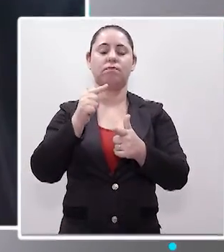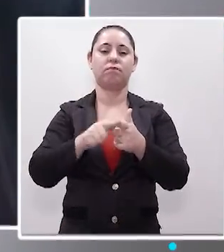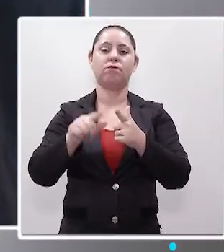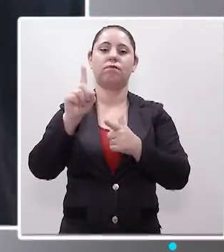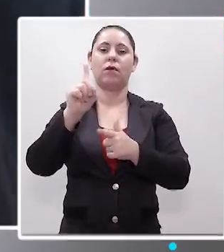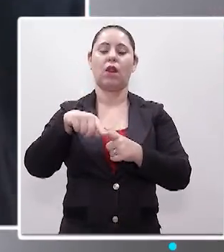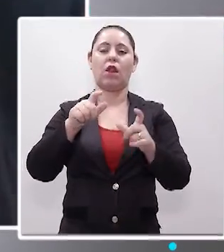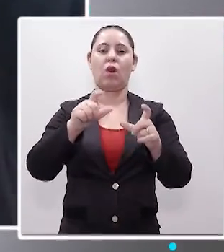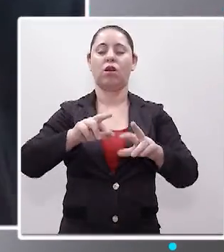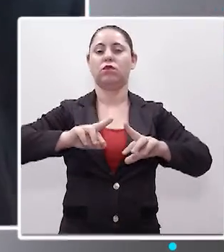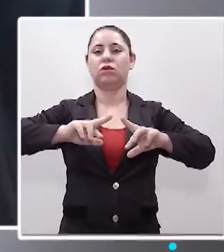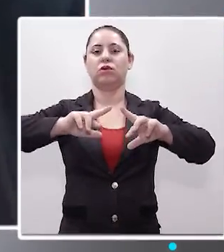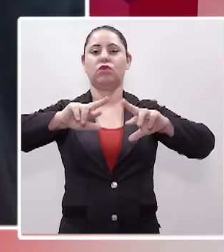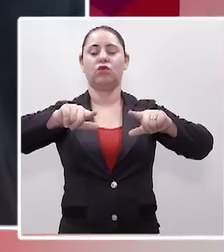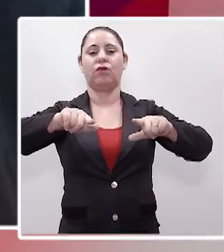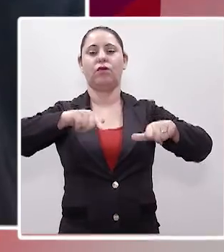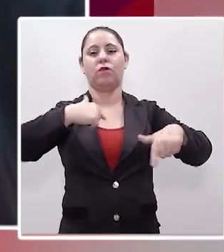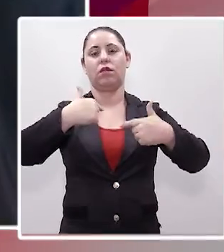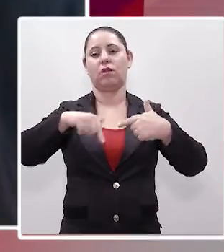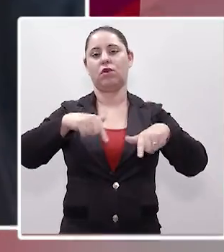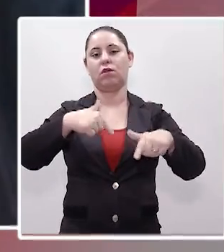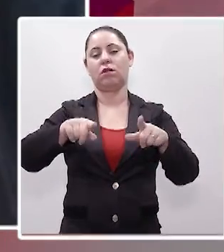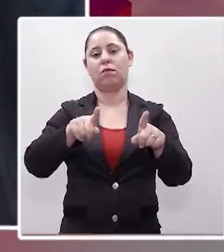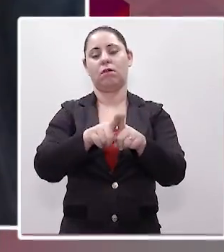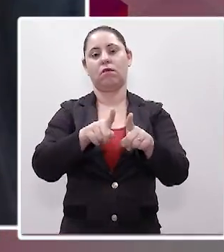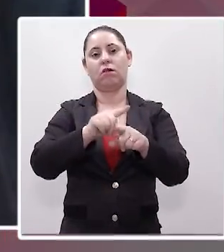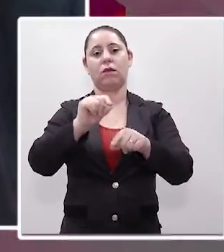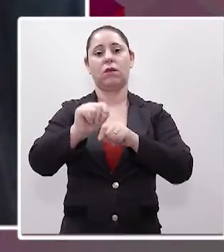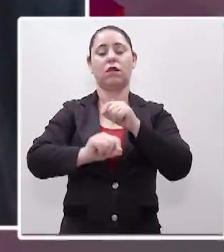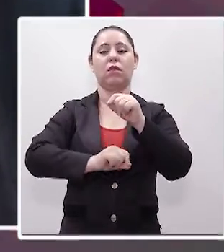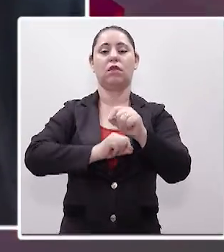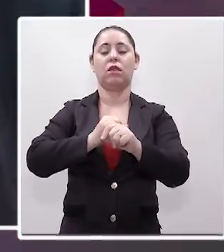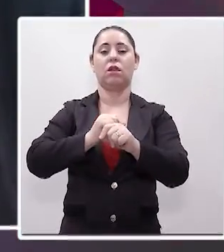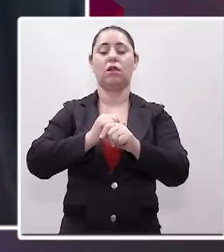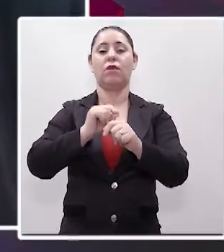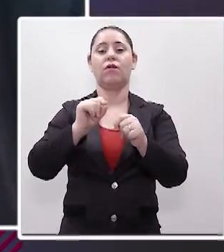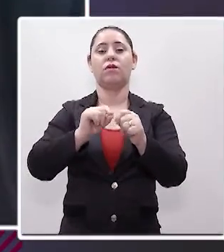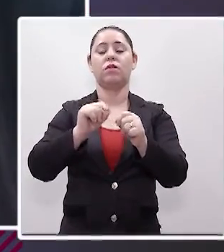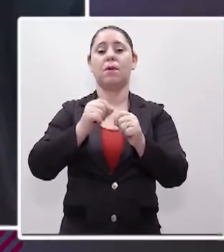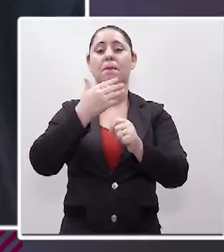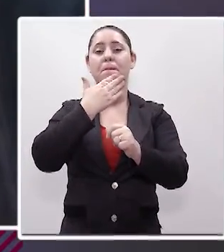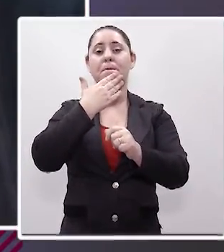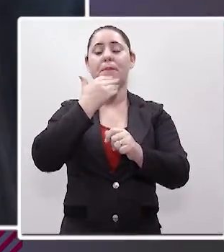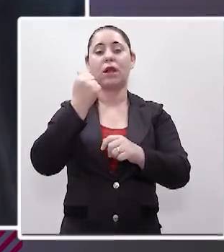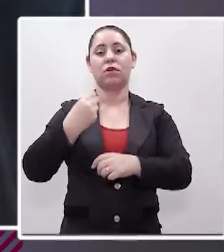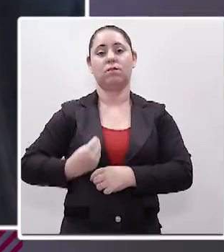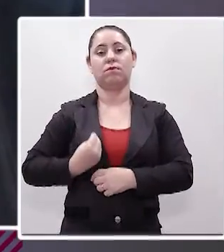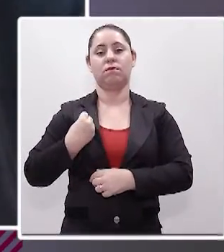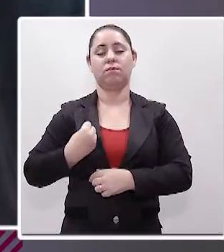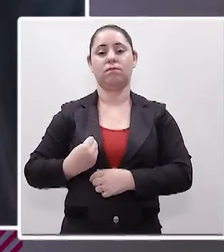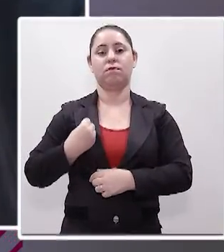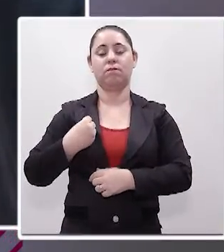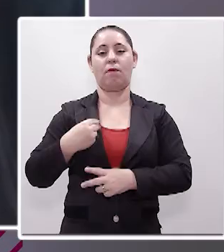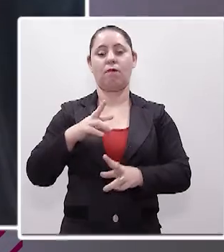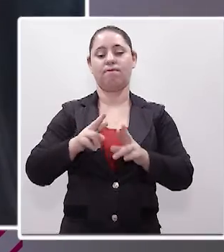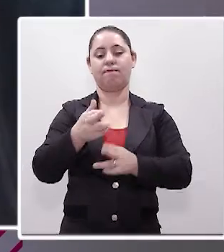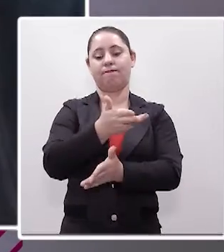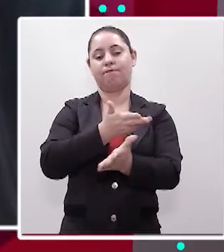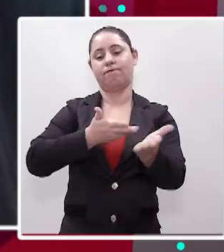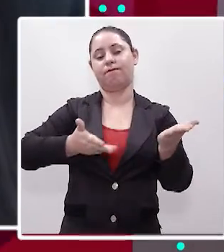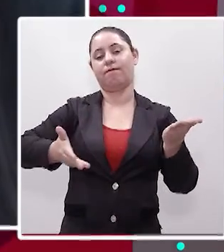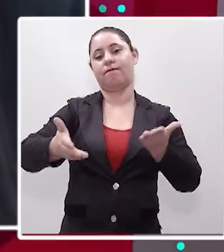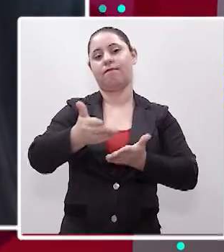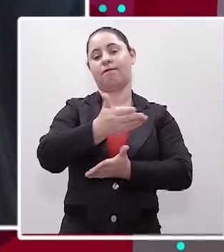de problemas, enfim, vai ser uma outra dinâmica de trabalho que favorece, né, com a presença, com